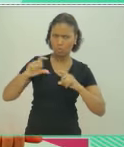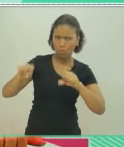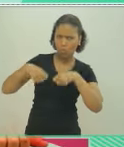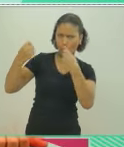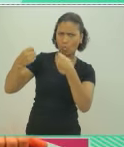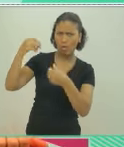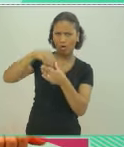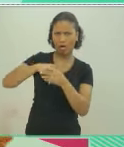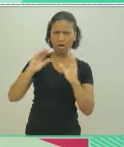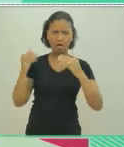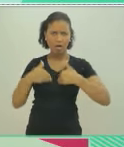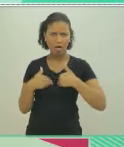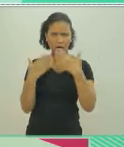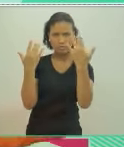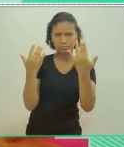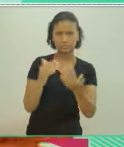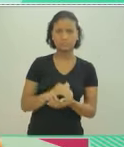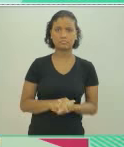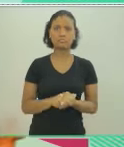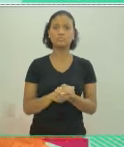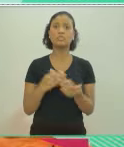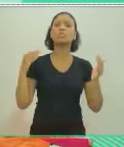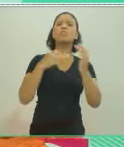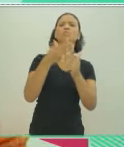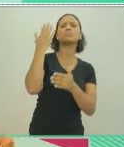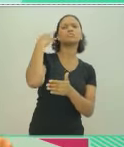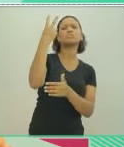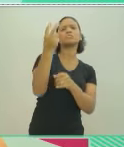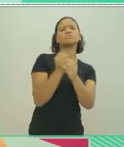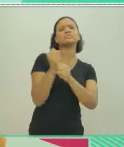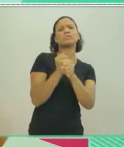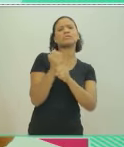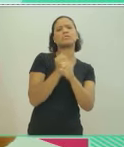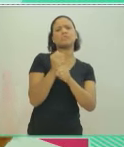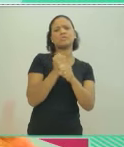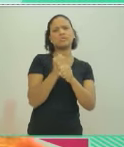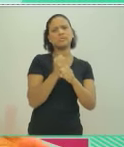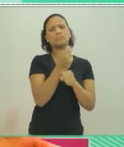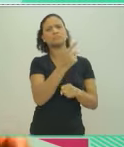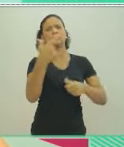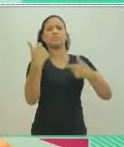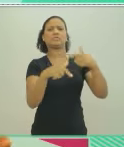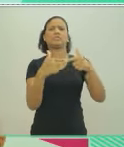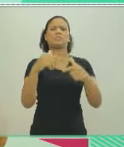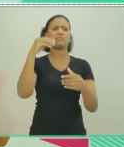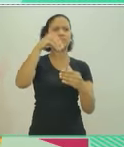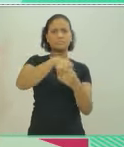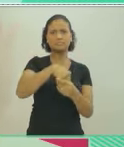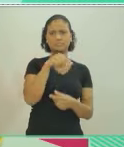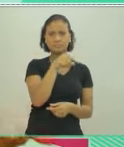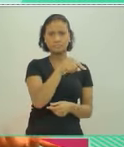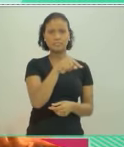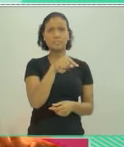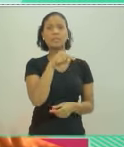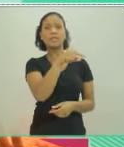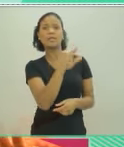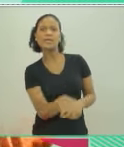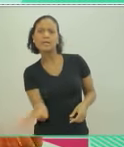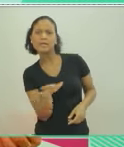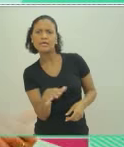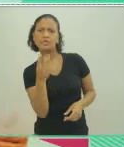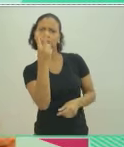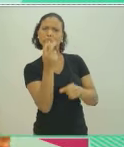alguns trabalhos onde eram examinadas crianças próximas a 2 anos de idade com quadros de autismo e feito um trabalho intenso